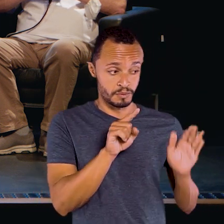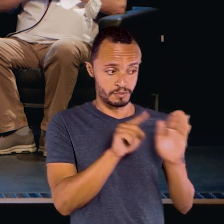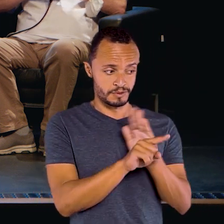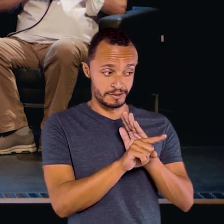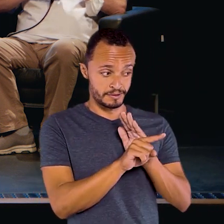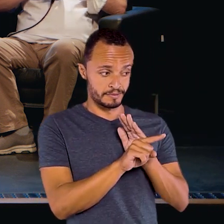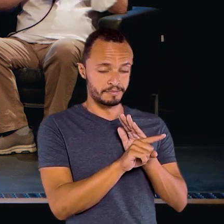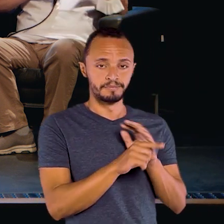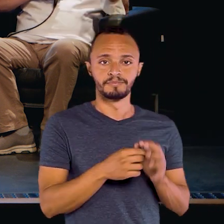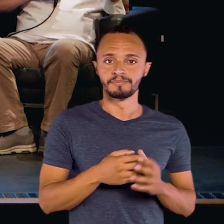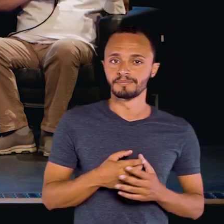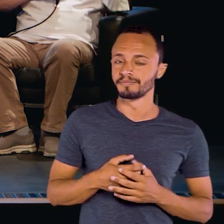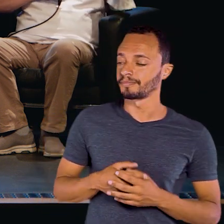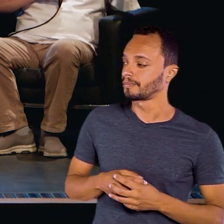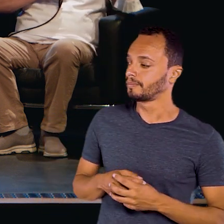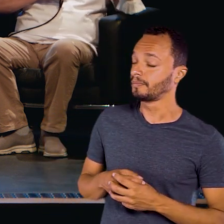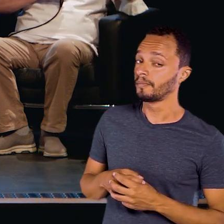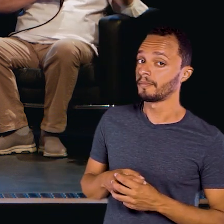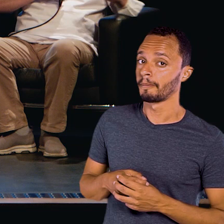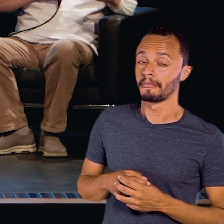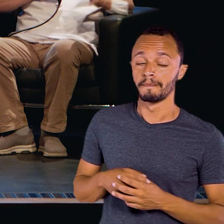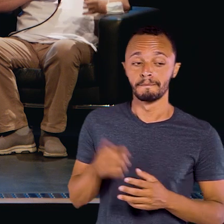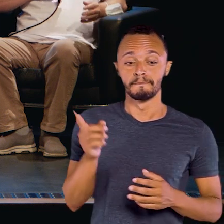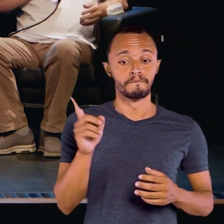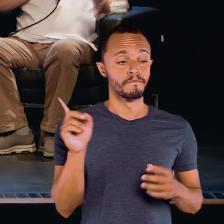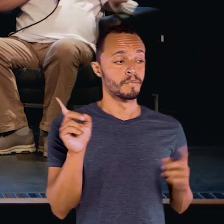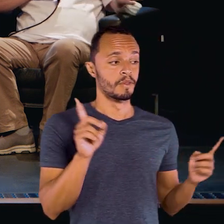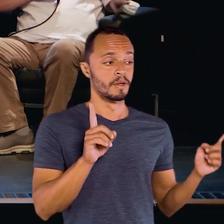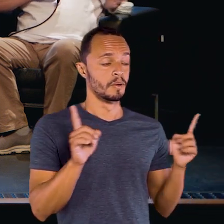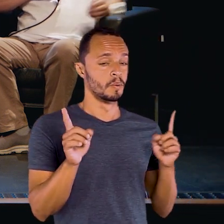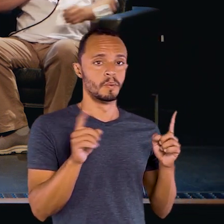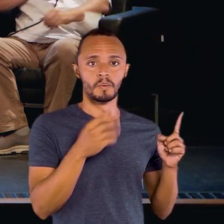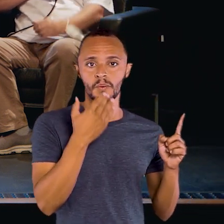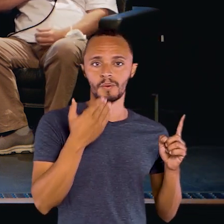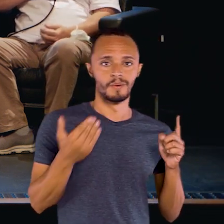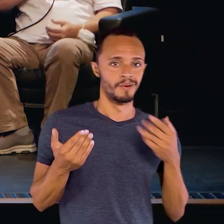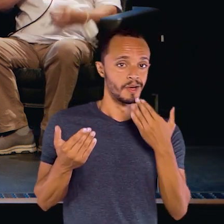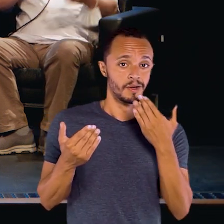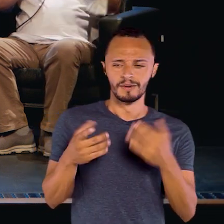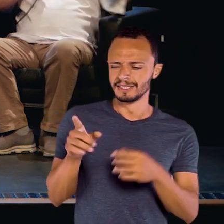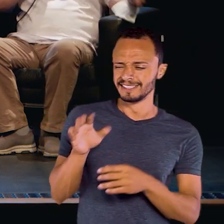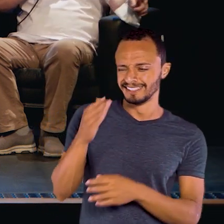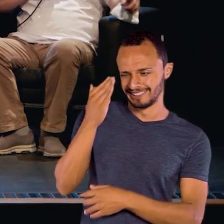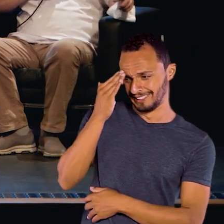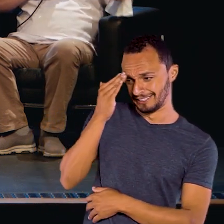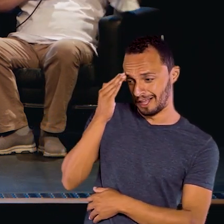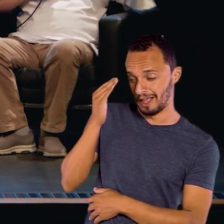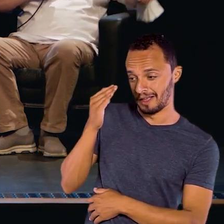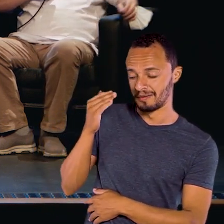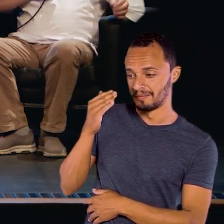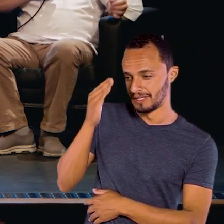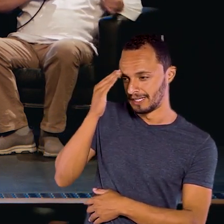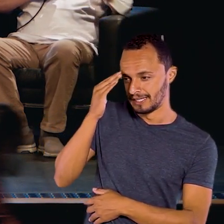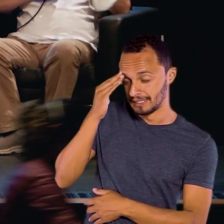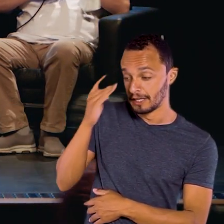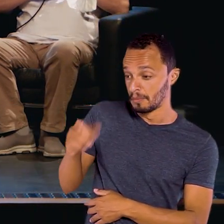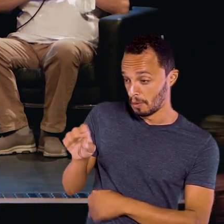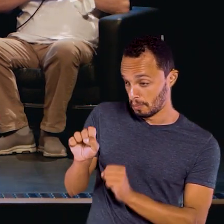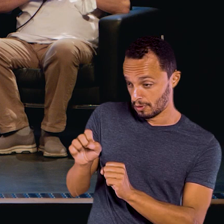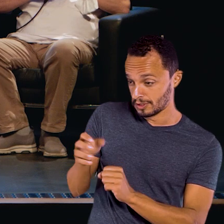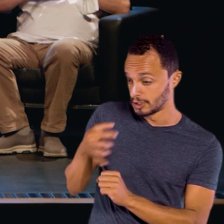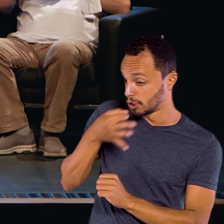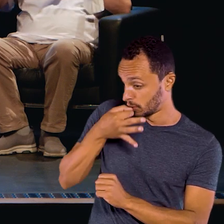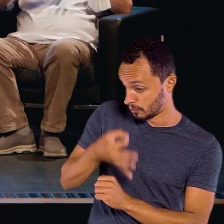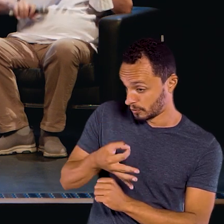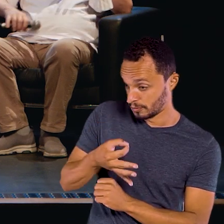Para quem for fazer a pergunta, eu levo o Eu ia microfone. fazer isso com você, né, Otávio? Né, Renê? Vocês sabiam, né? Passa para Renê e para o